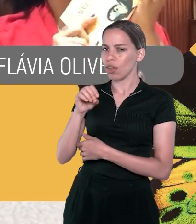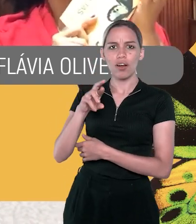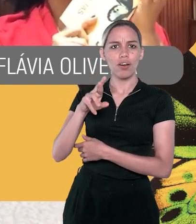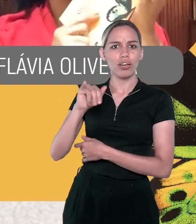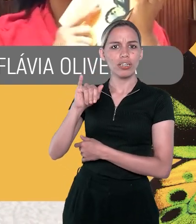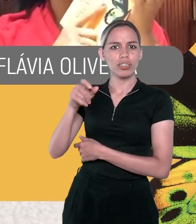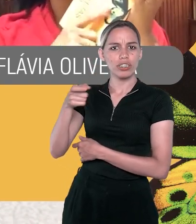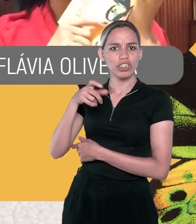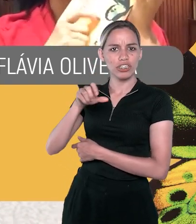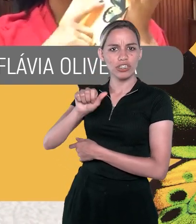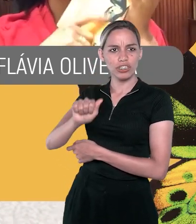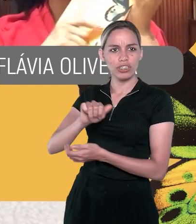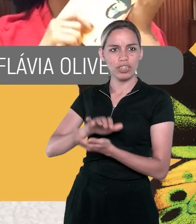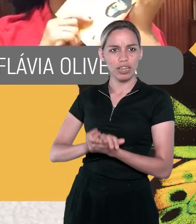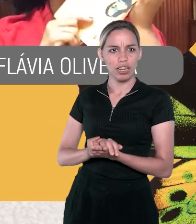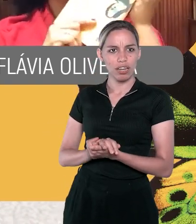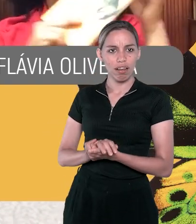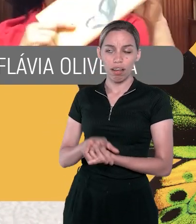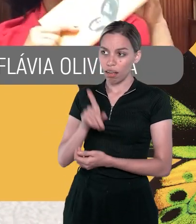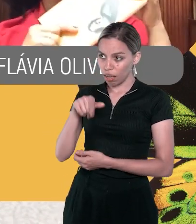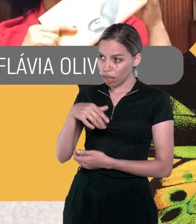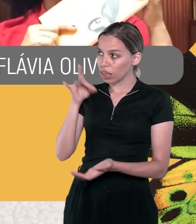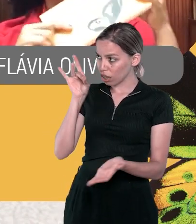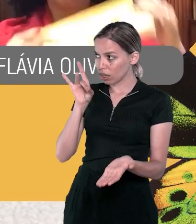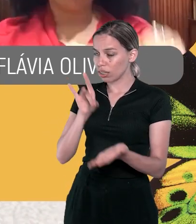é qual? É Yansan, é Oiá. Yansan.